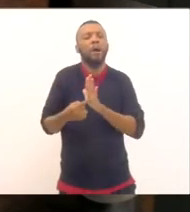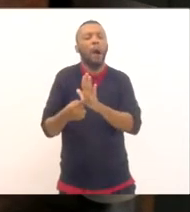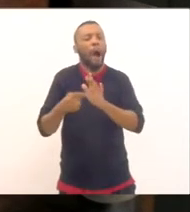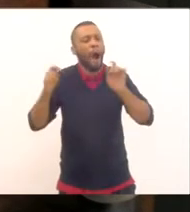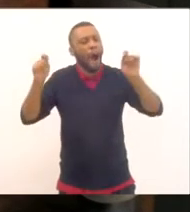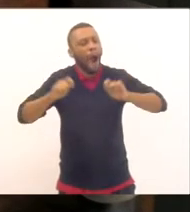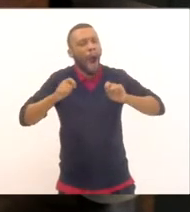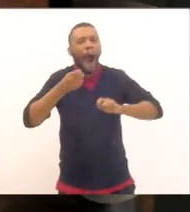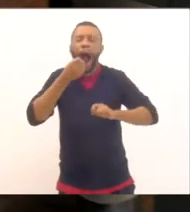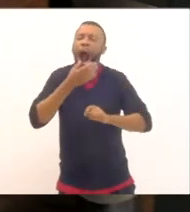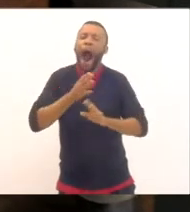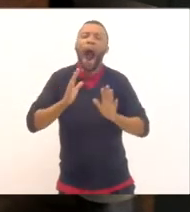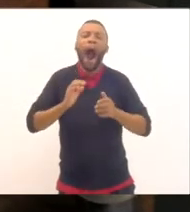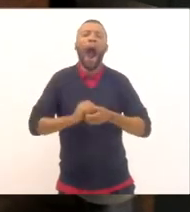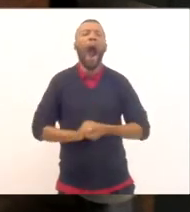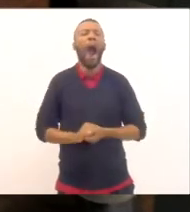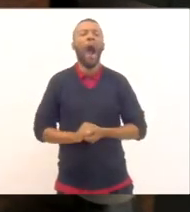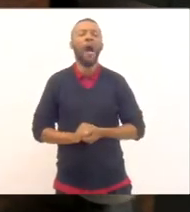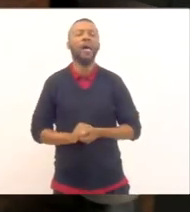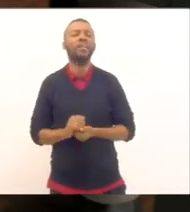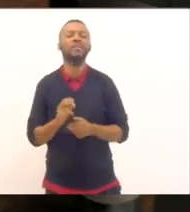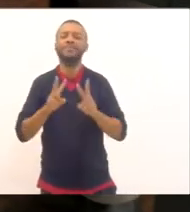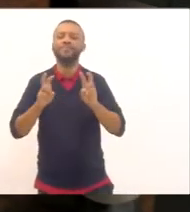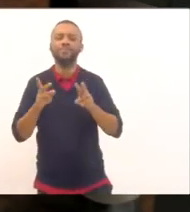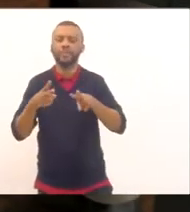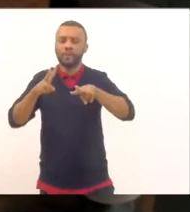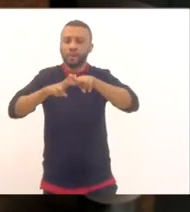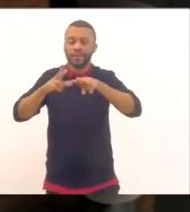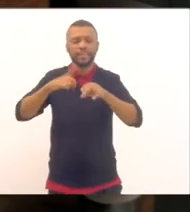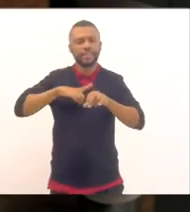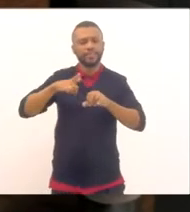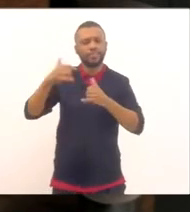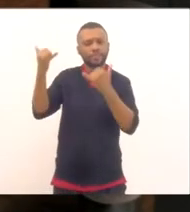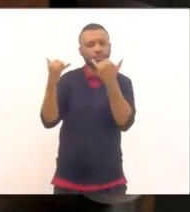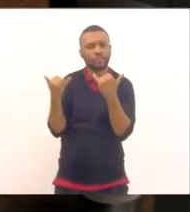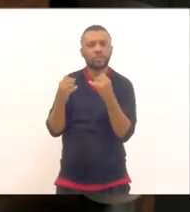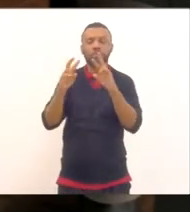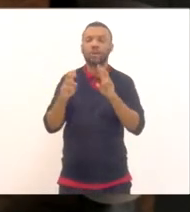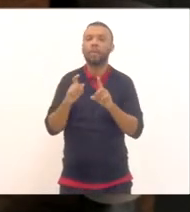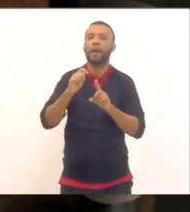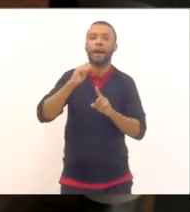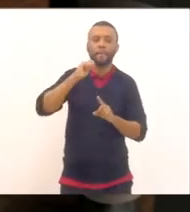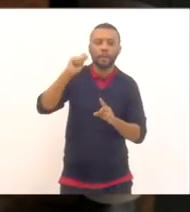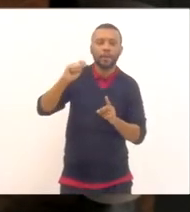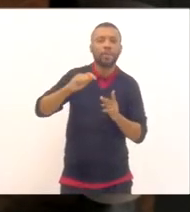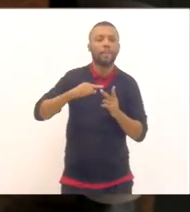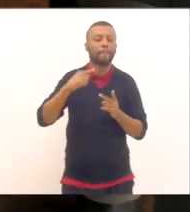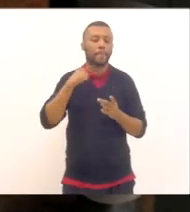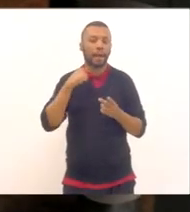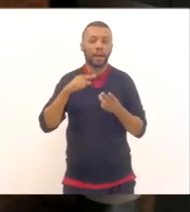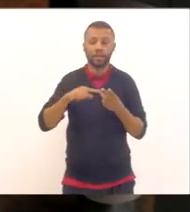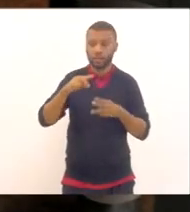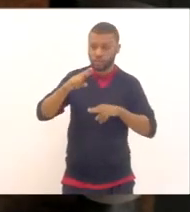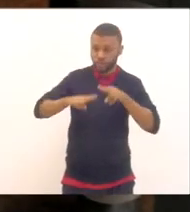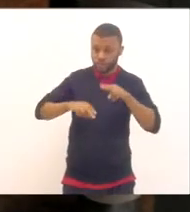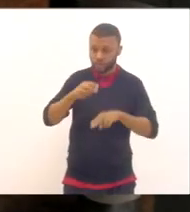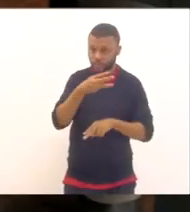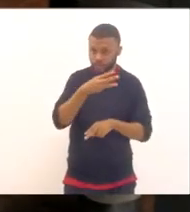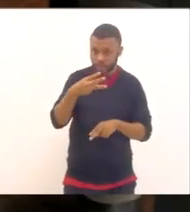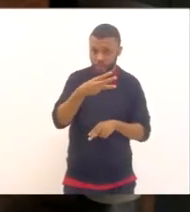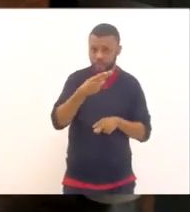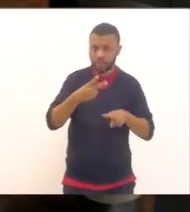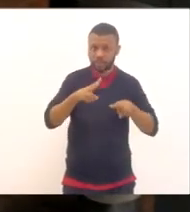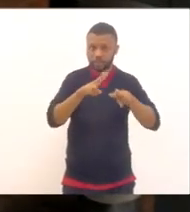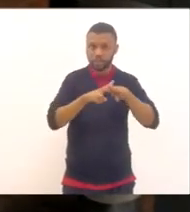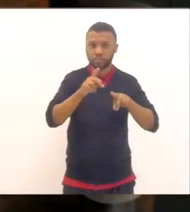é feito prisões tenho dados aqui de prisões de Abril mais um 33 prisões